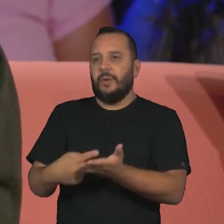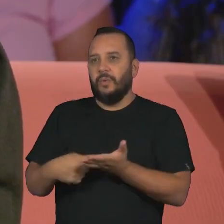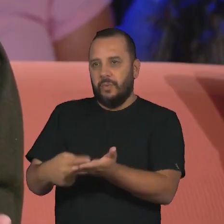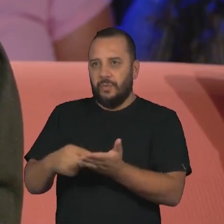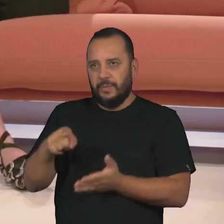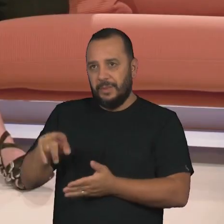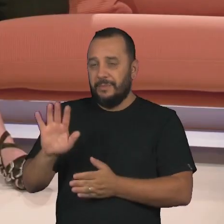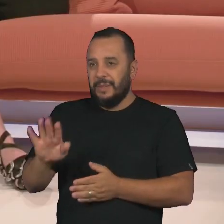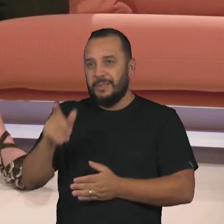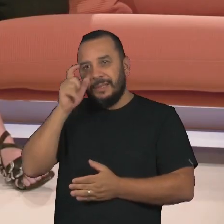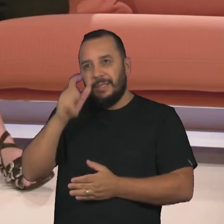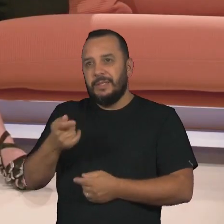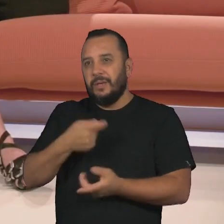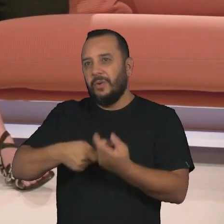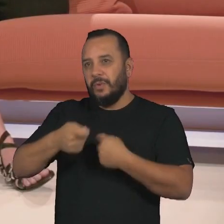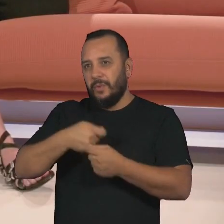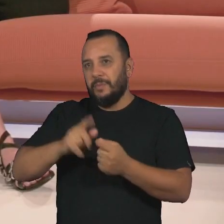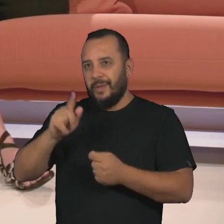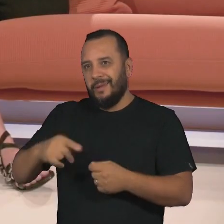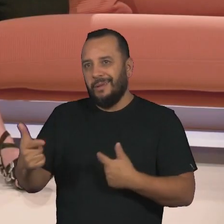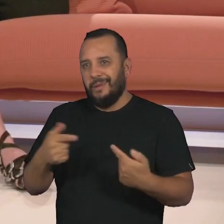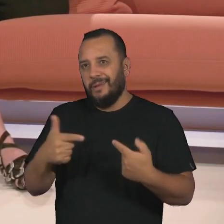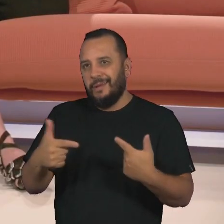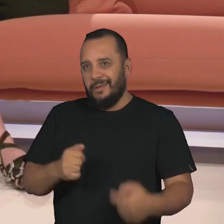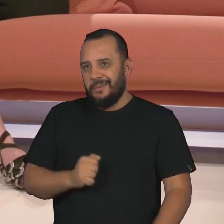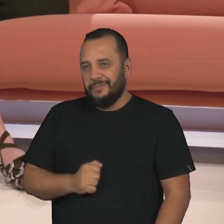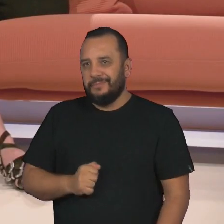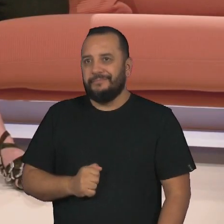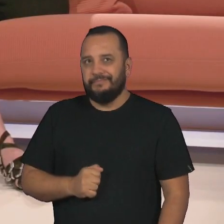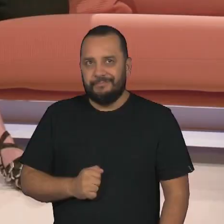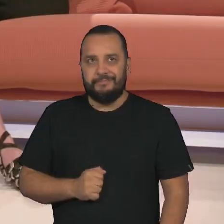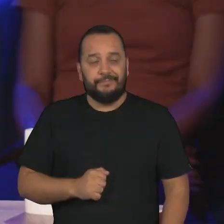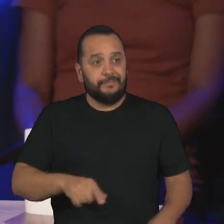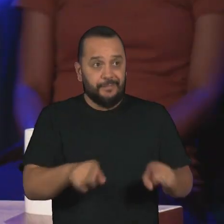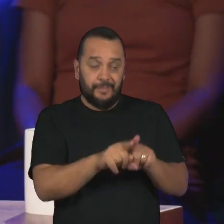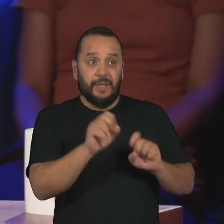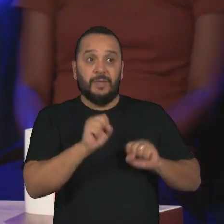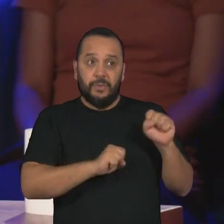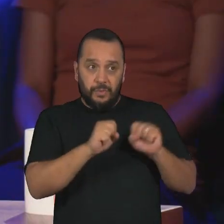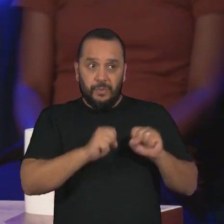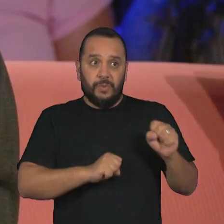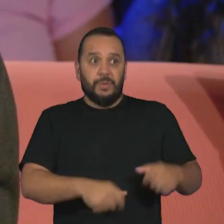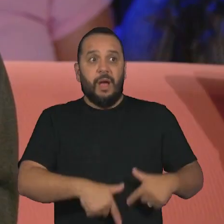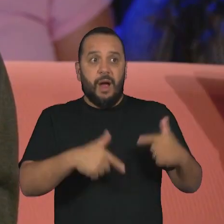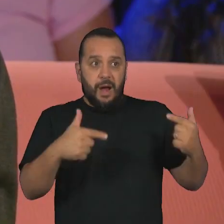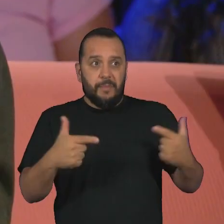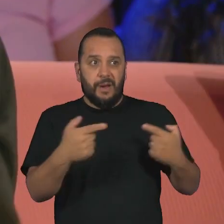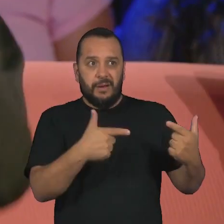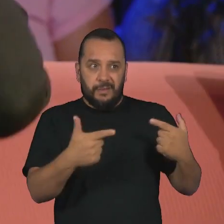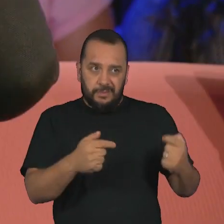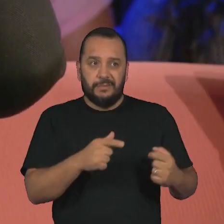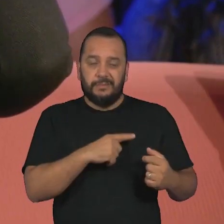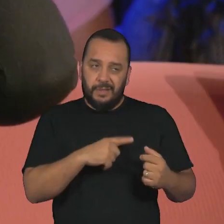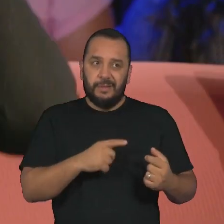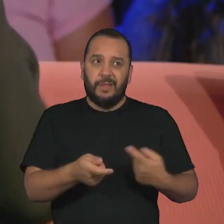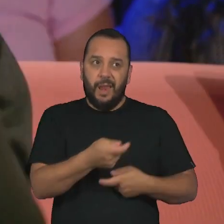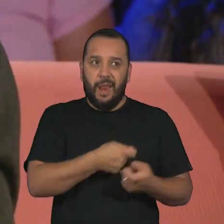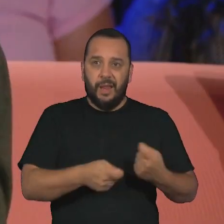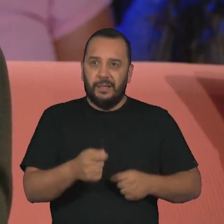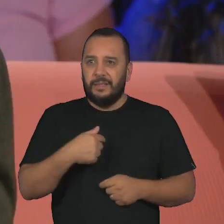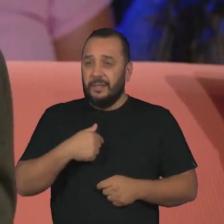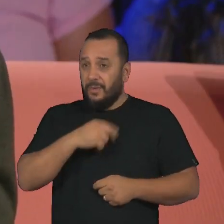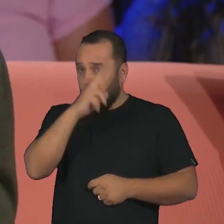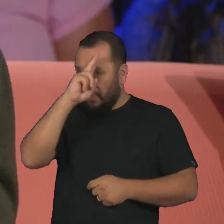mas o interesse econômico é muito maior. Então, inclusive pela indústria das armas. Não, totalmente. Né? Inclusive, a gente pegou um Uber